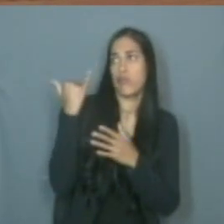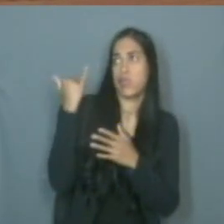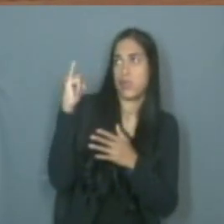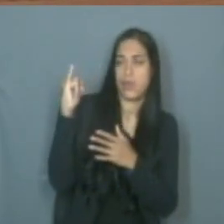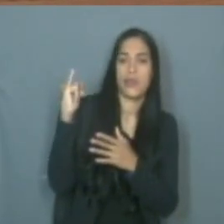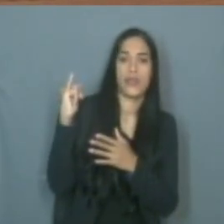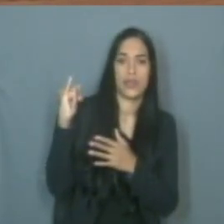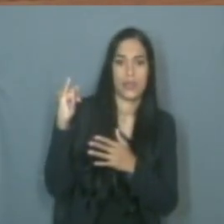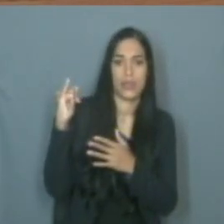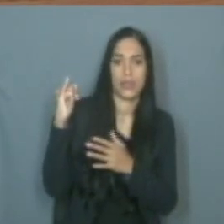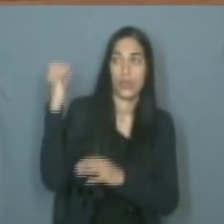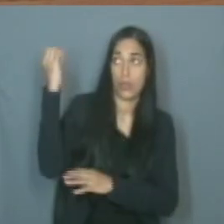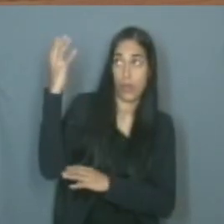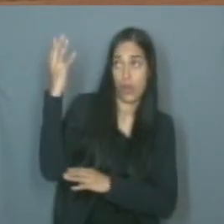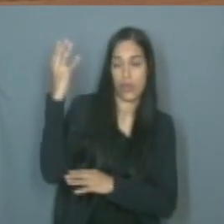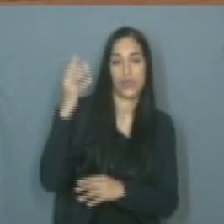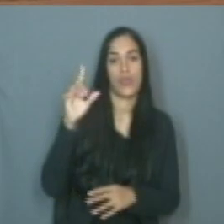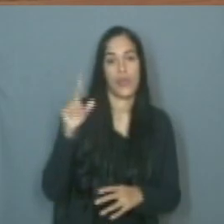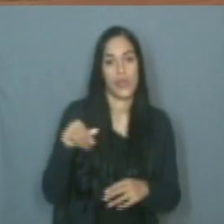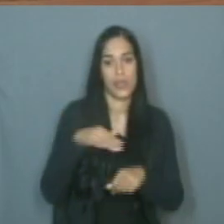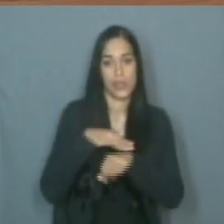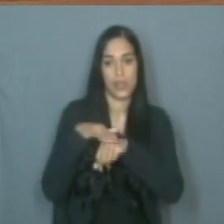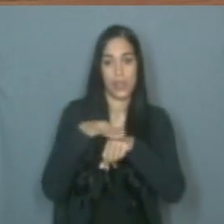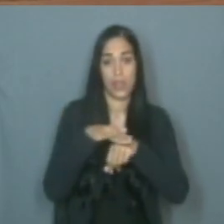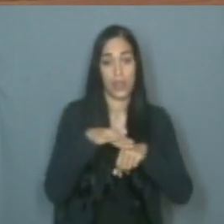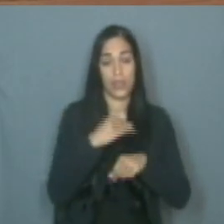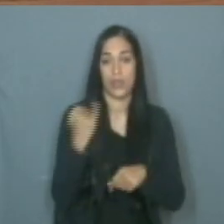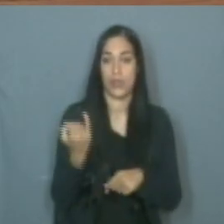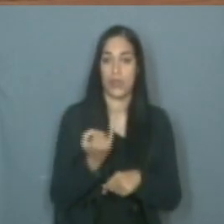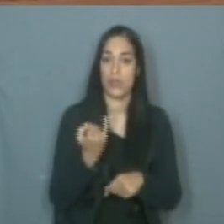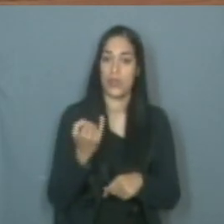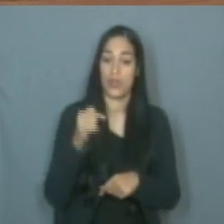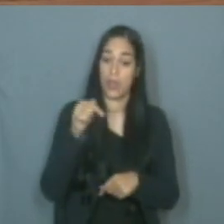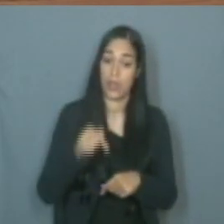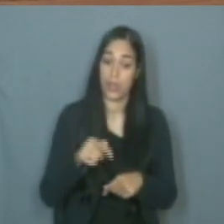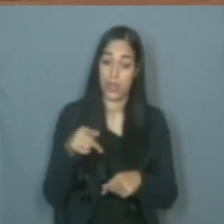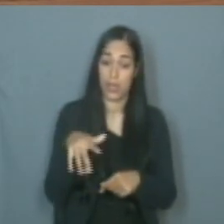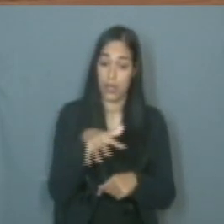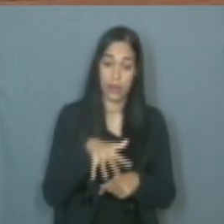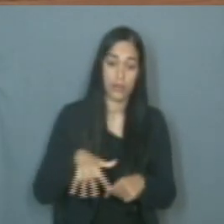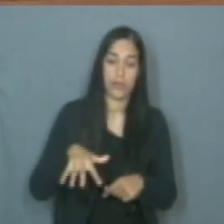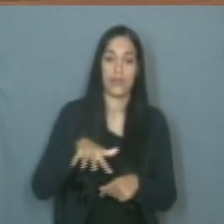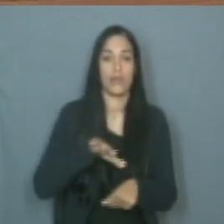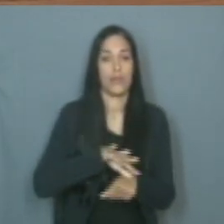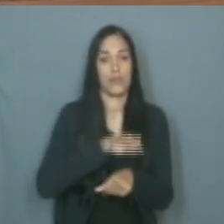E aí, esse diálogo é importante. Aqui, por exemplo, que é a casa do povo,